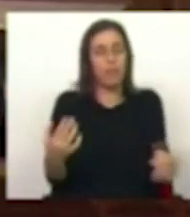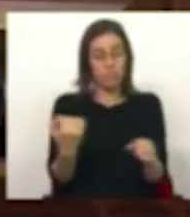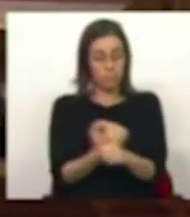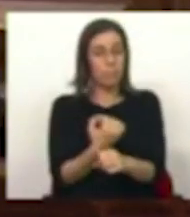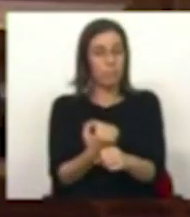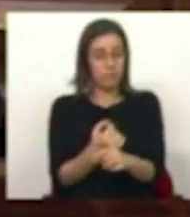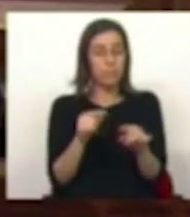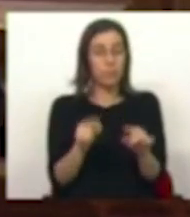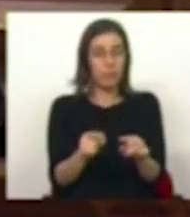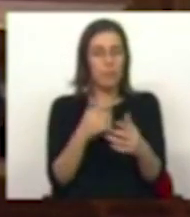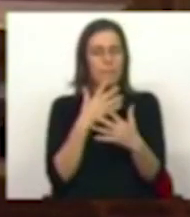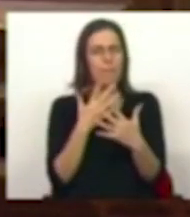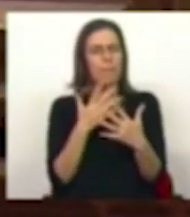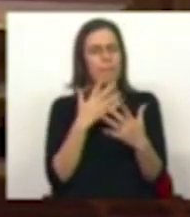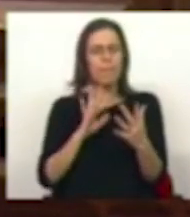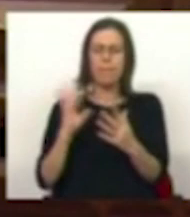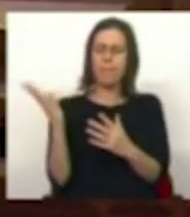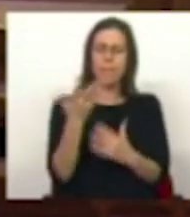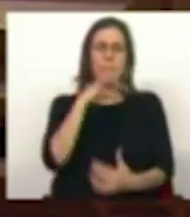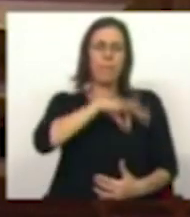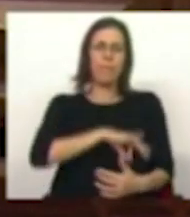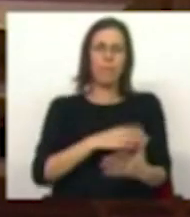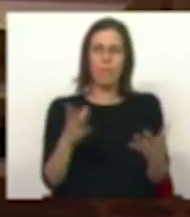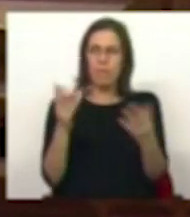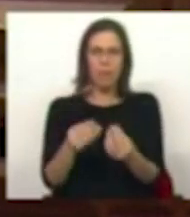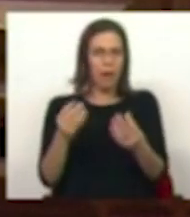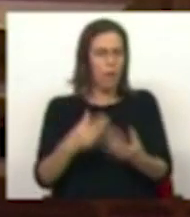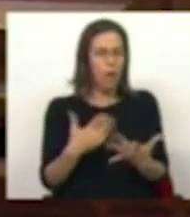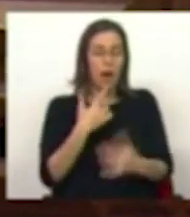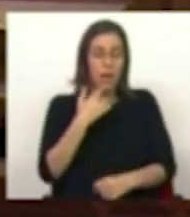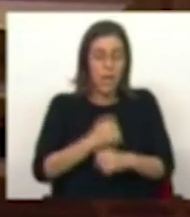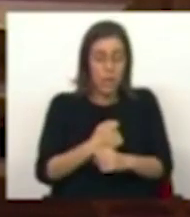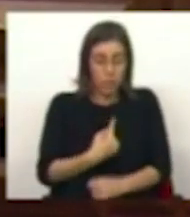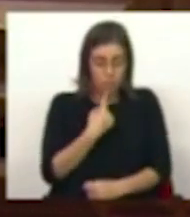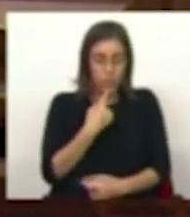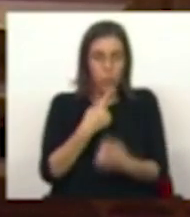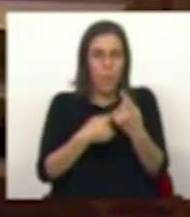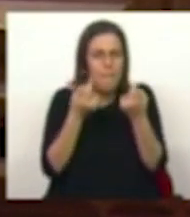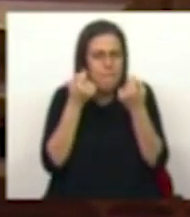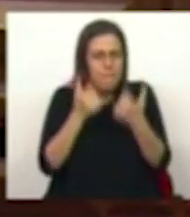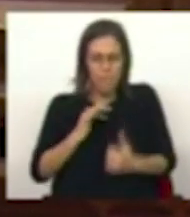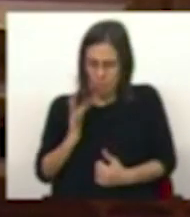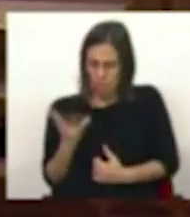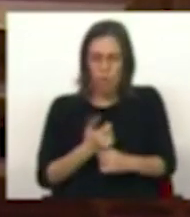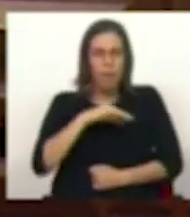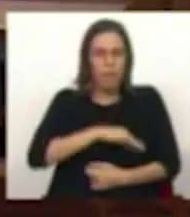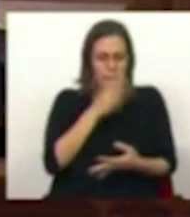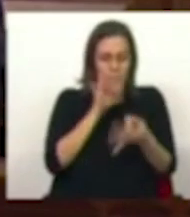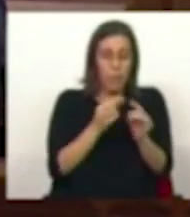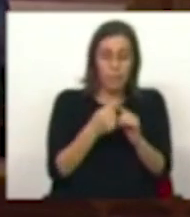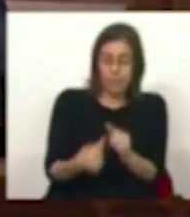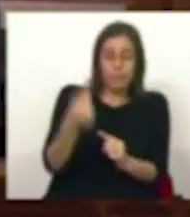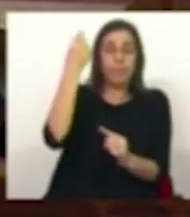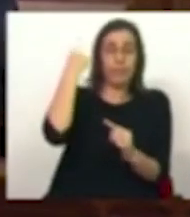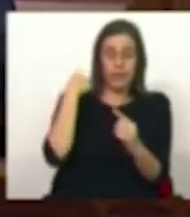Serviço onde uma parte de profissionais estão esgotados de tanto trabalho para tão poucos profissionais. Ainda a semana